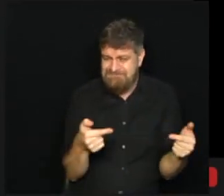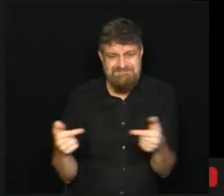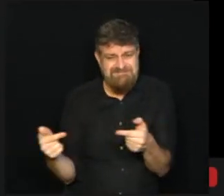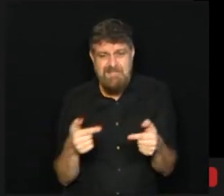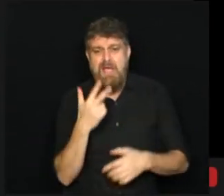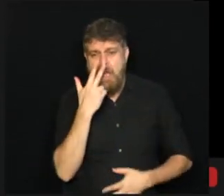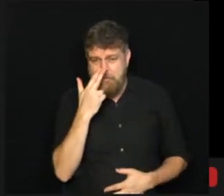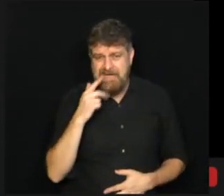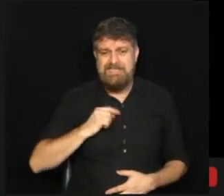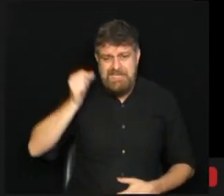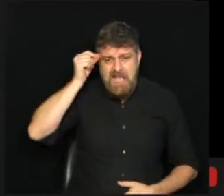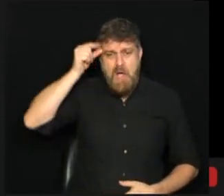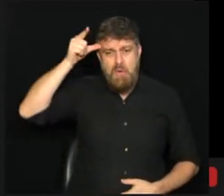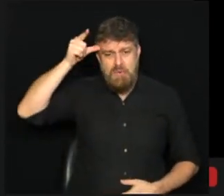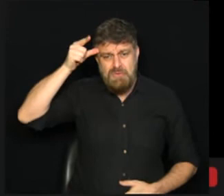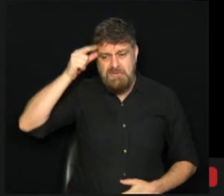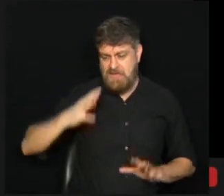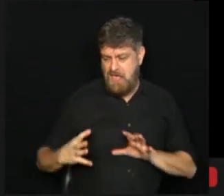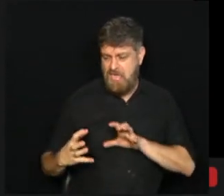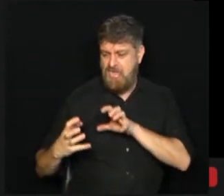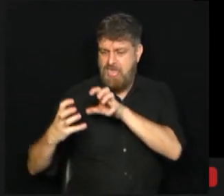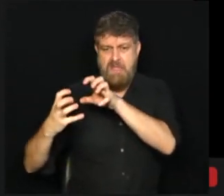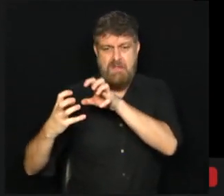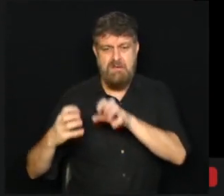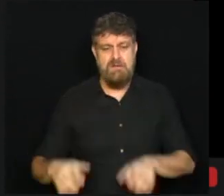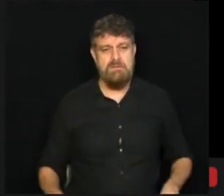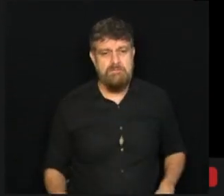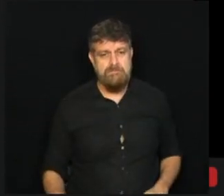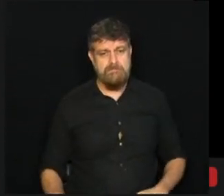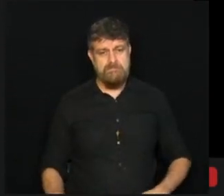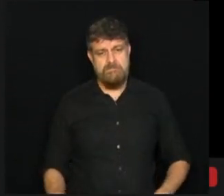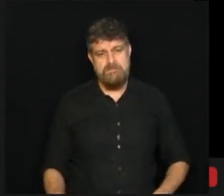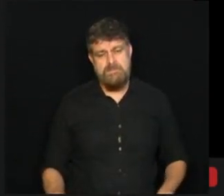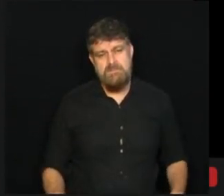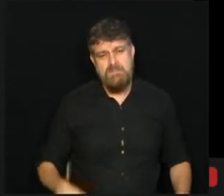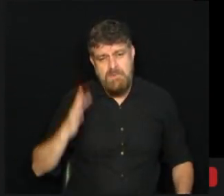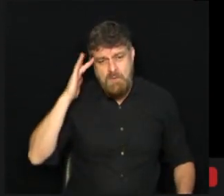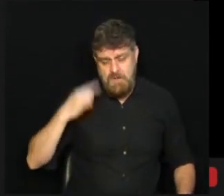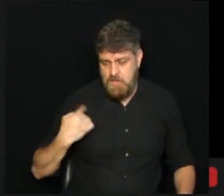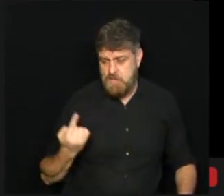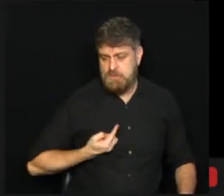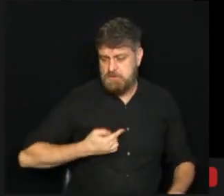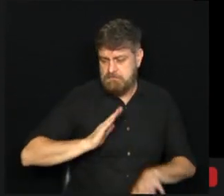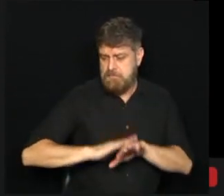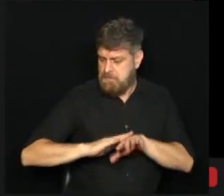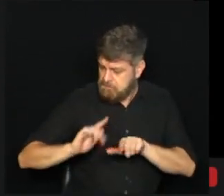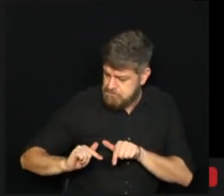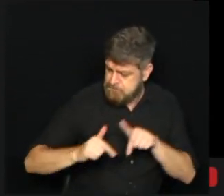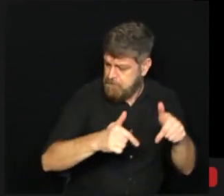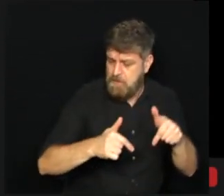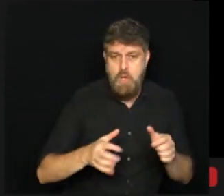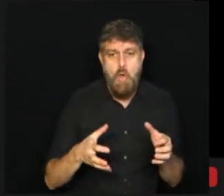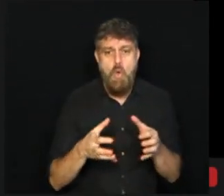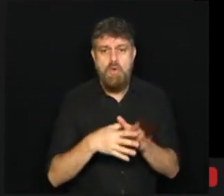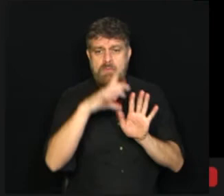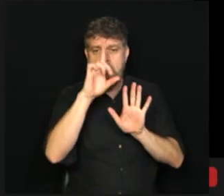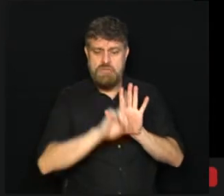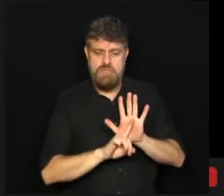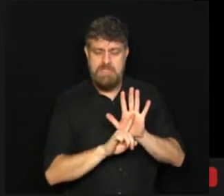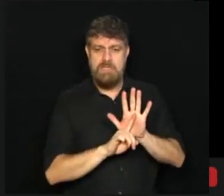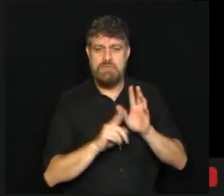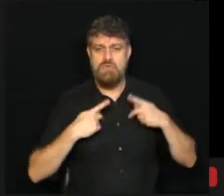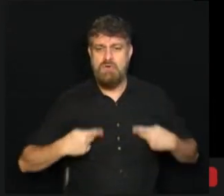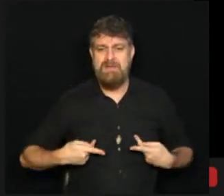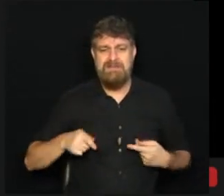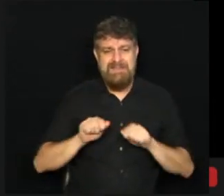natureza cultural, sabe? E eu acho que nós temos que agir. A Comissão de Direitos Humanos da Assembleia, deixa eu dizer uma